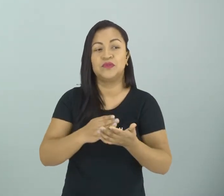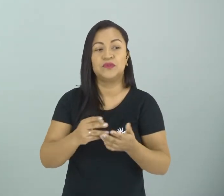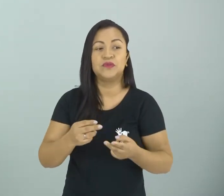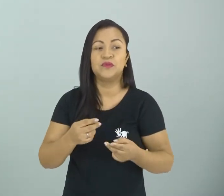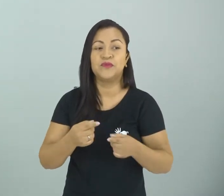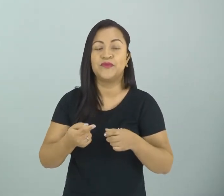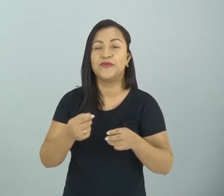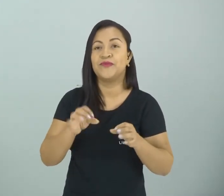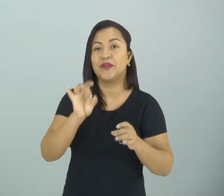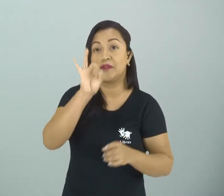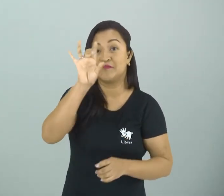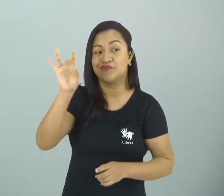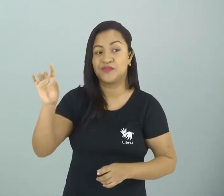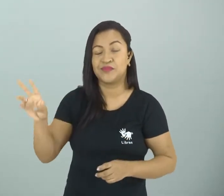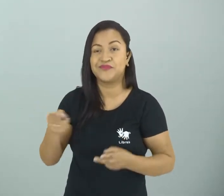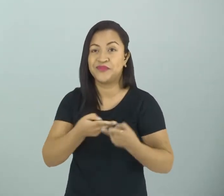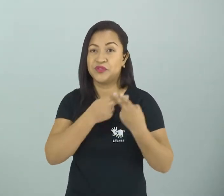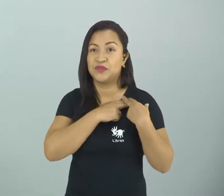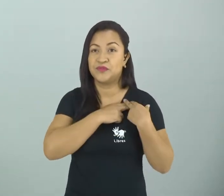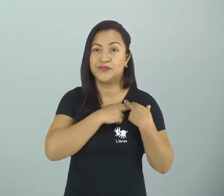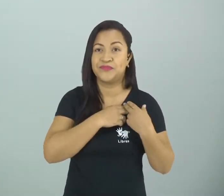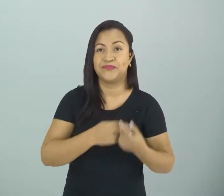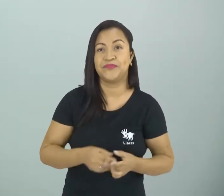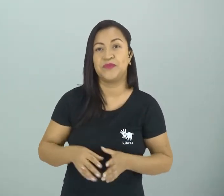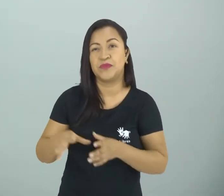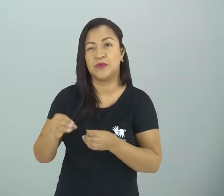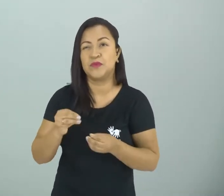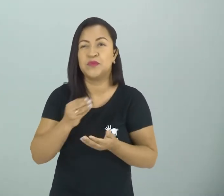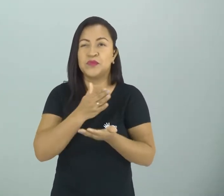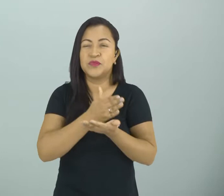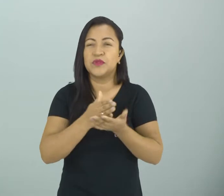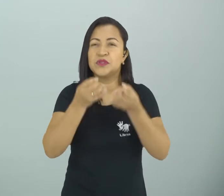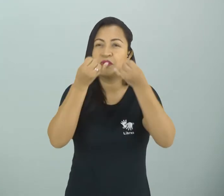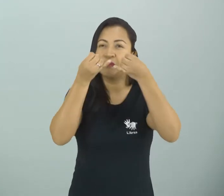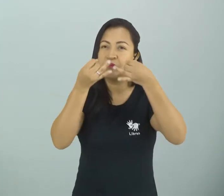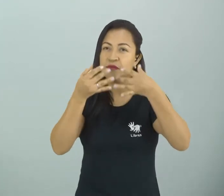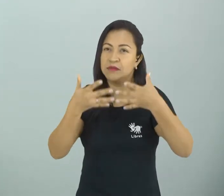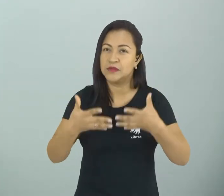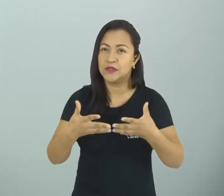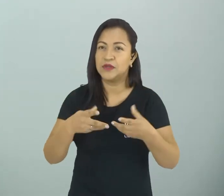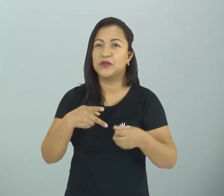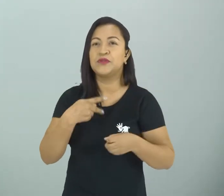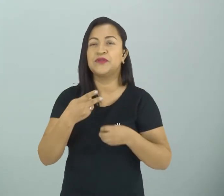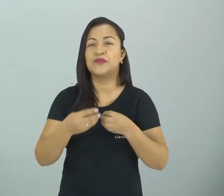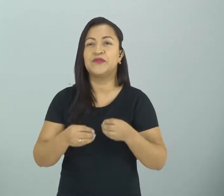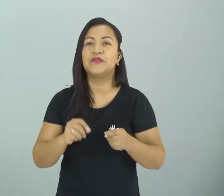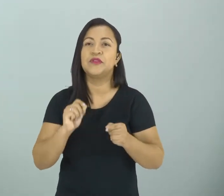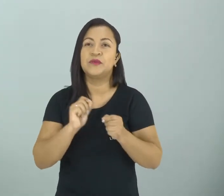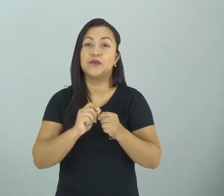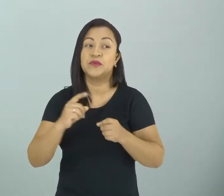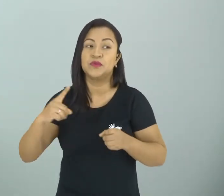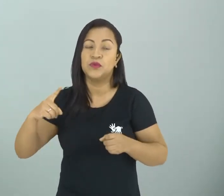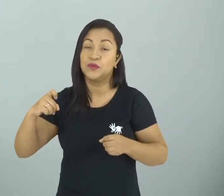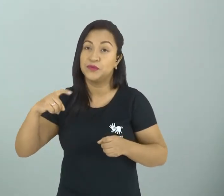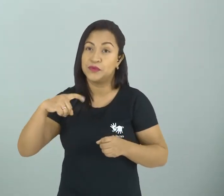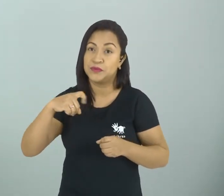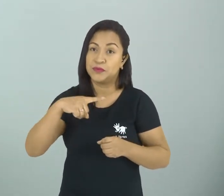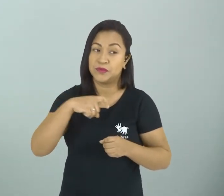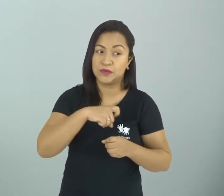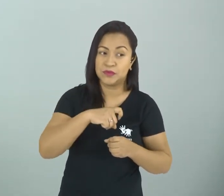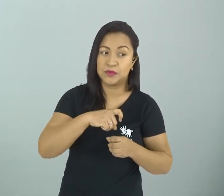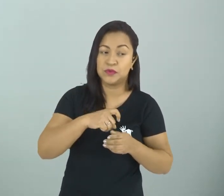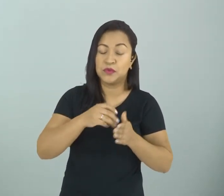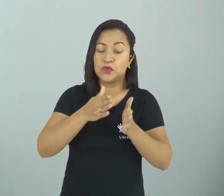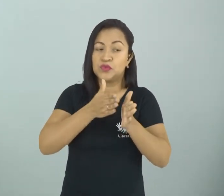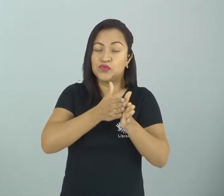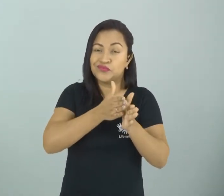cada uma. Puxando um pouquinho a fisiologia, falando da produção dos espermatozoides e o trajeto que eles